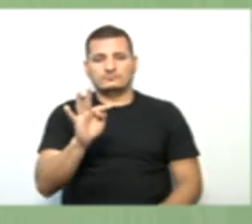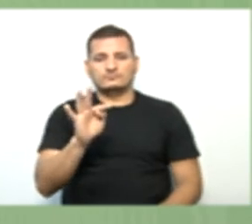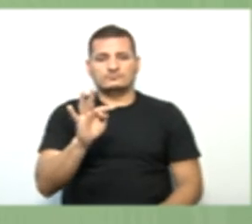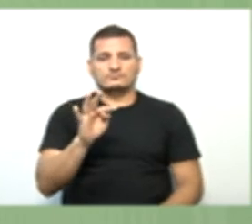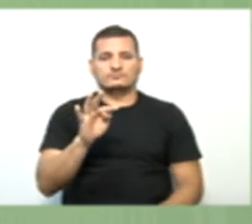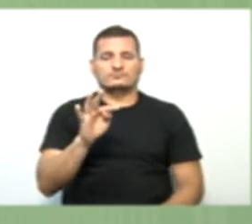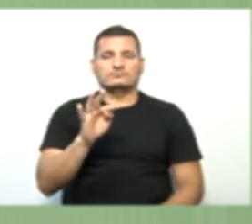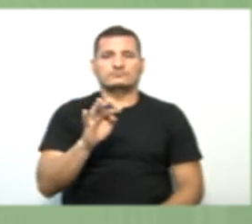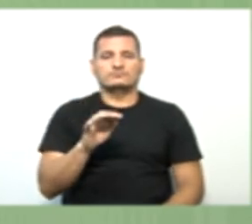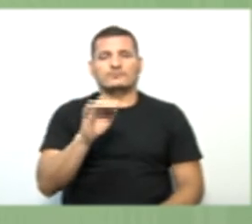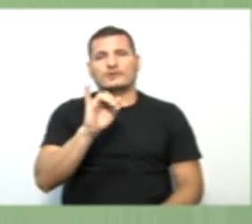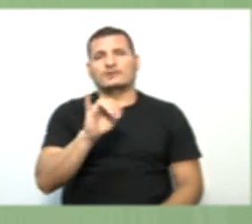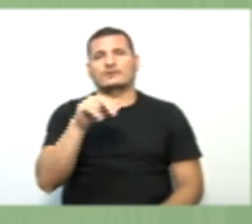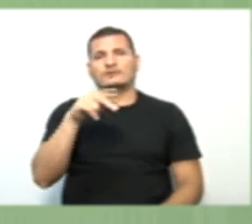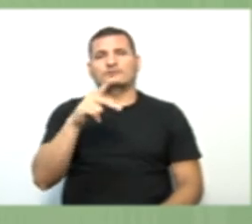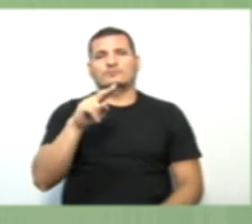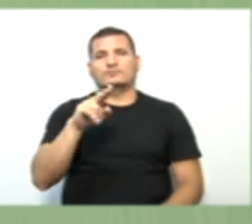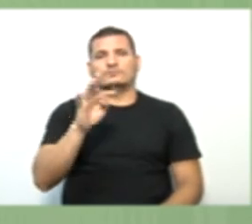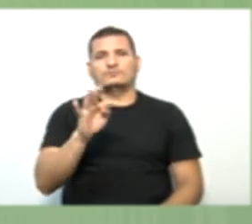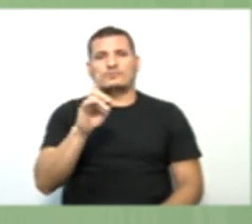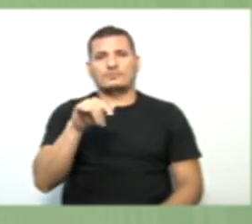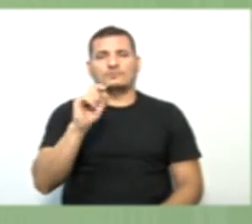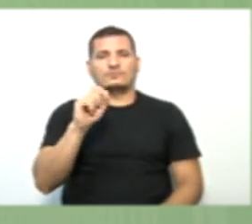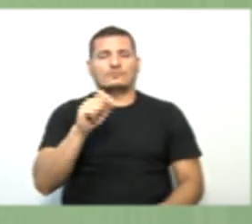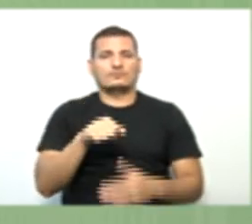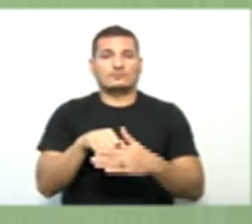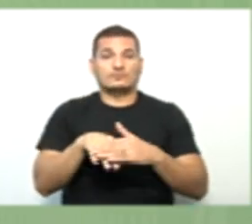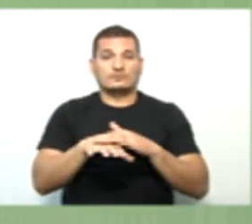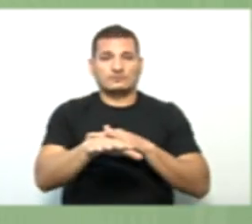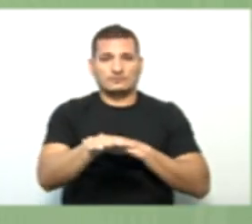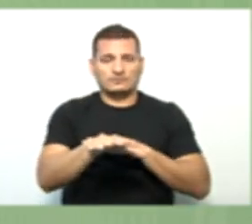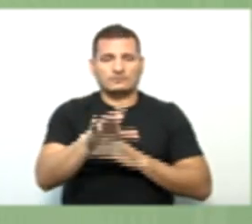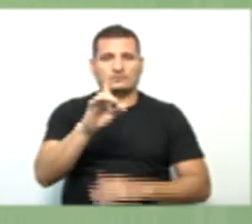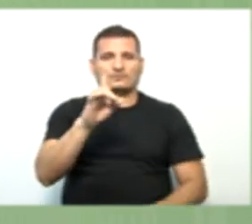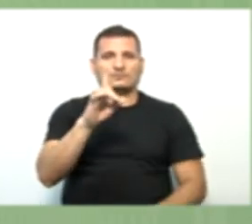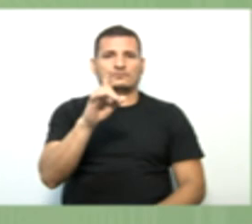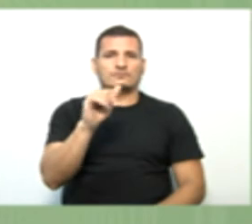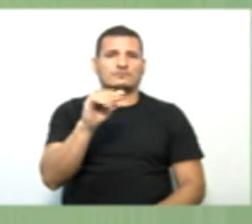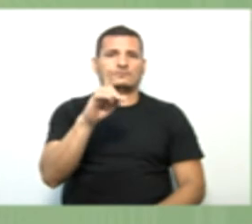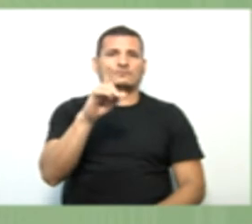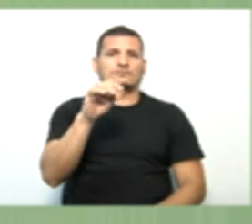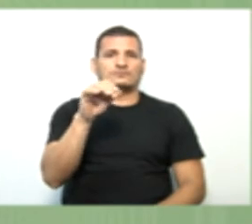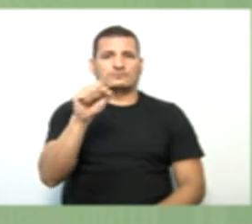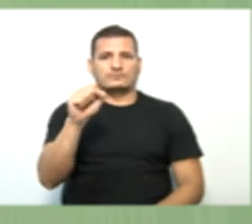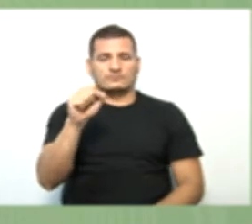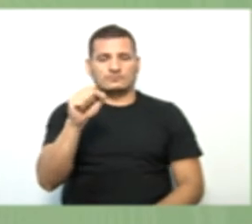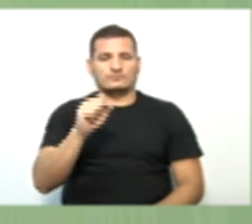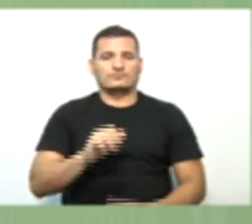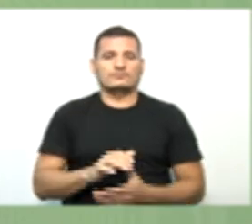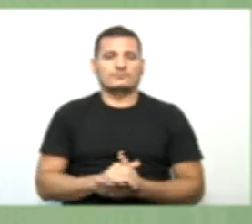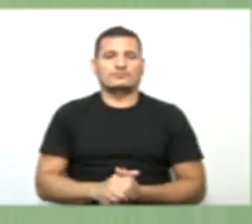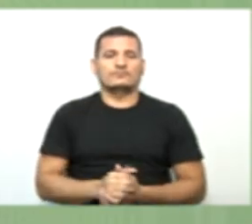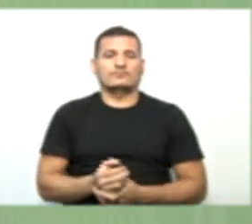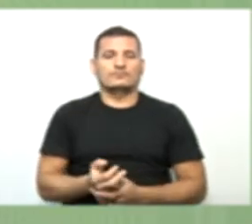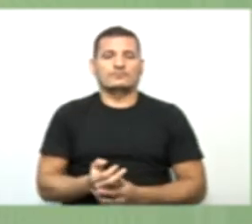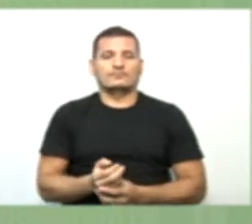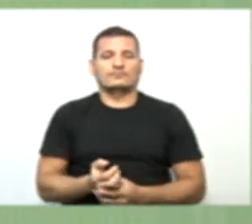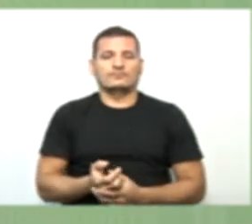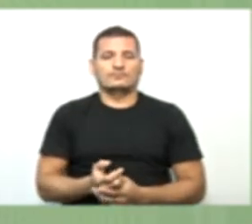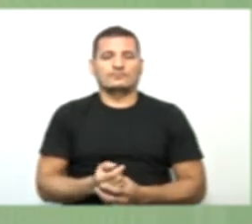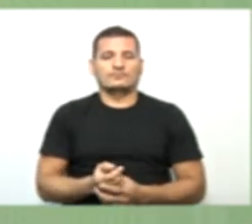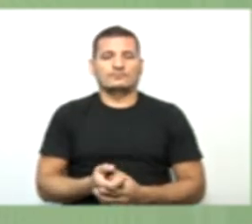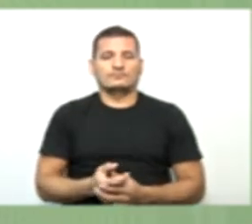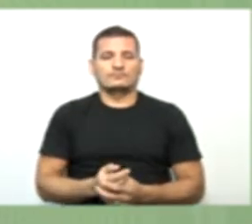ele serve para fazer a entrada de dados. Então, nós temos aqui, por exemplo, x,